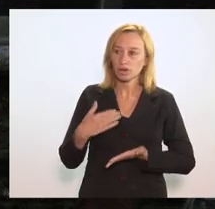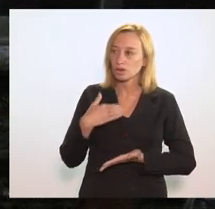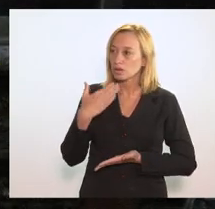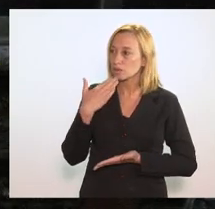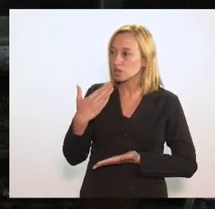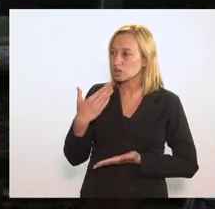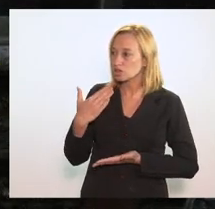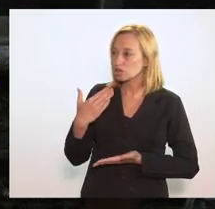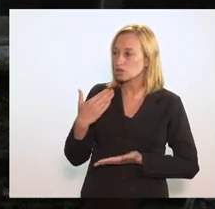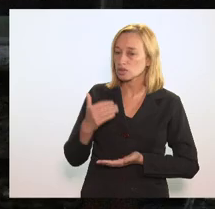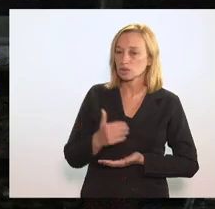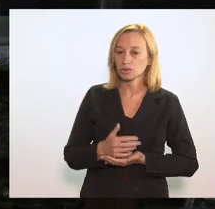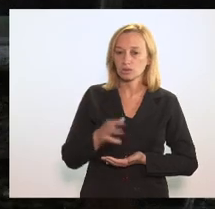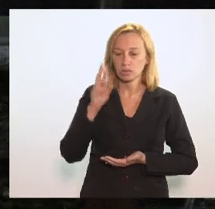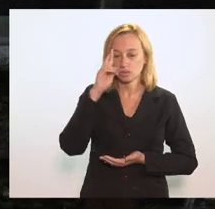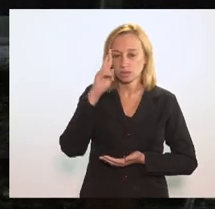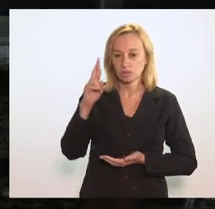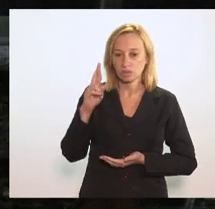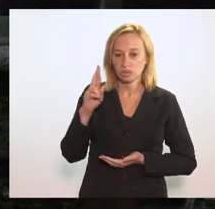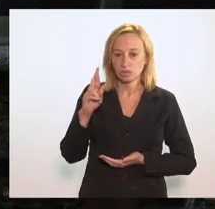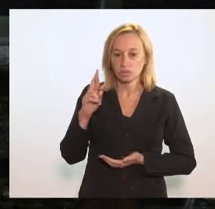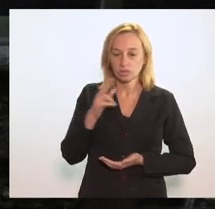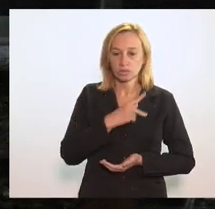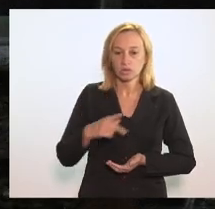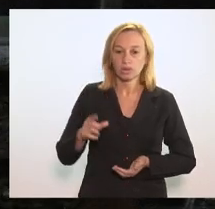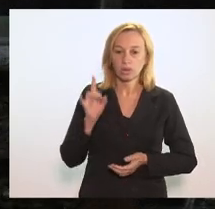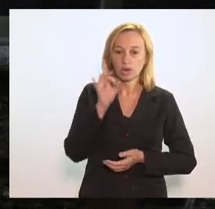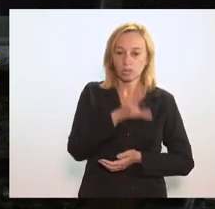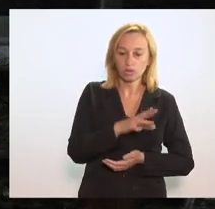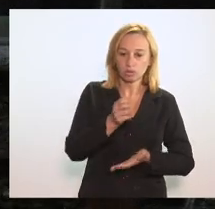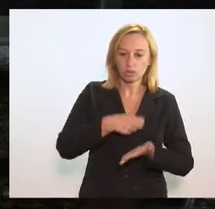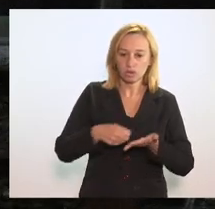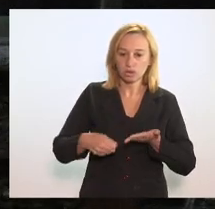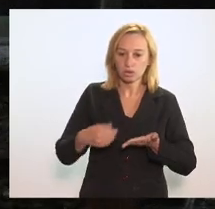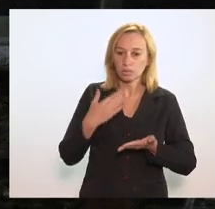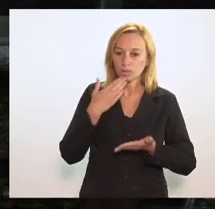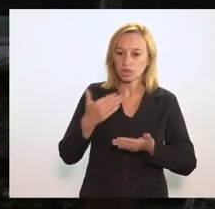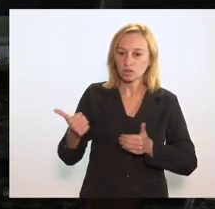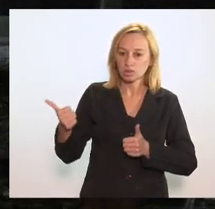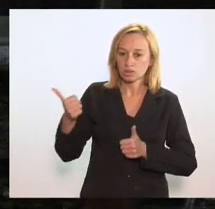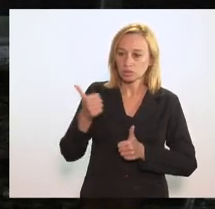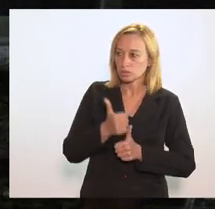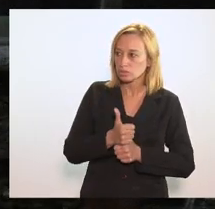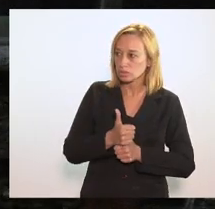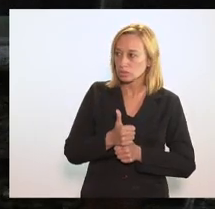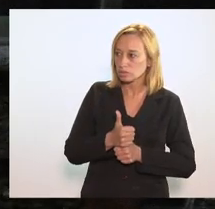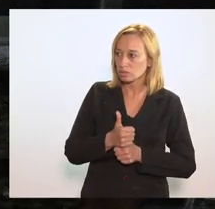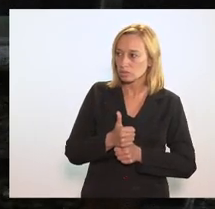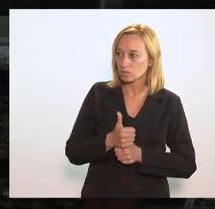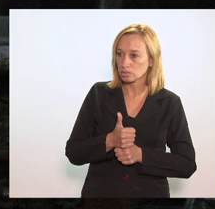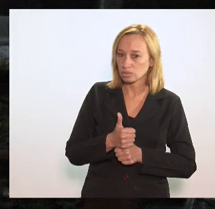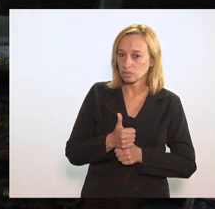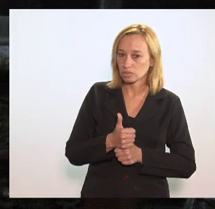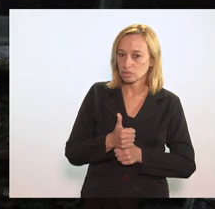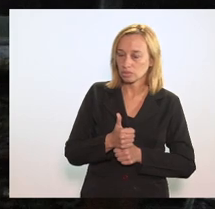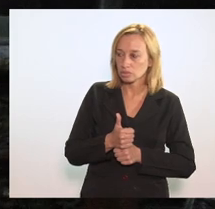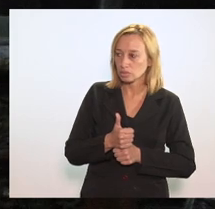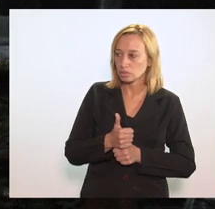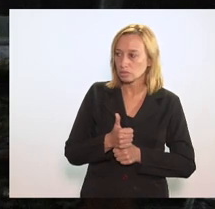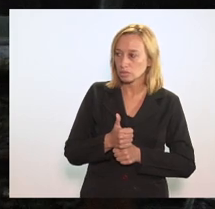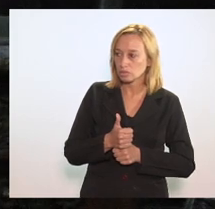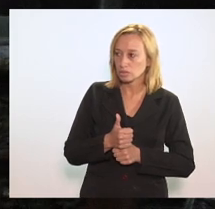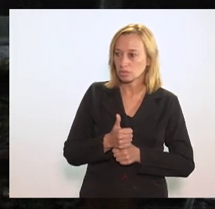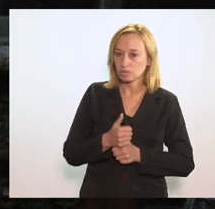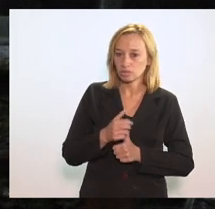a Vossa Excelência, como eu era a última oradora inscrita, eu vou inverter o meu lugar com Vossa Excelência,